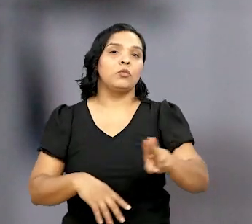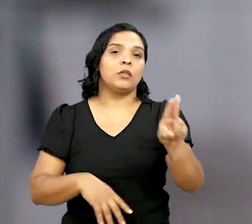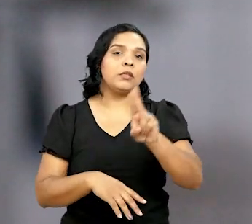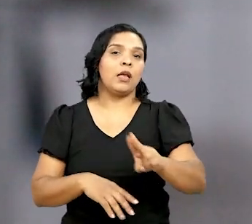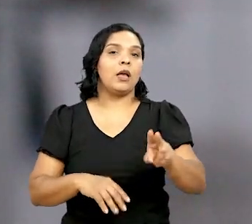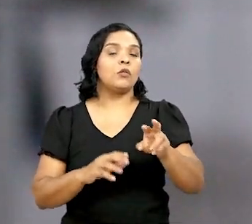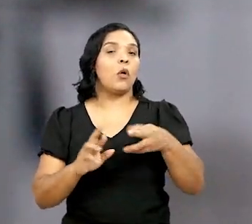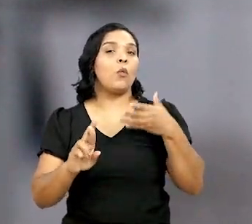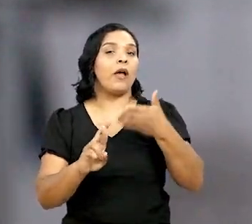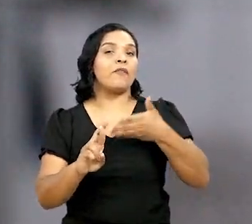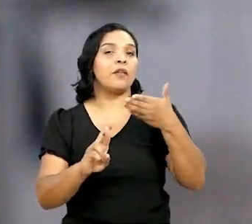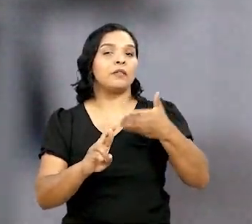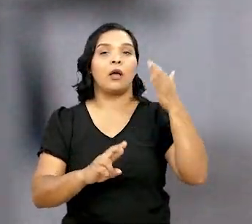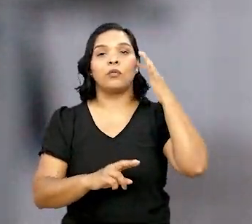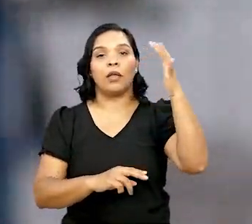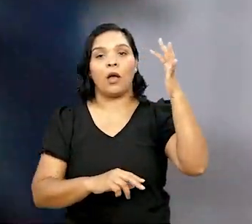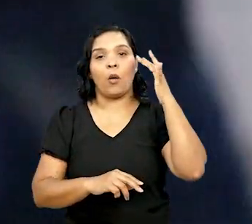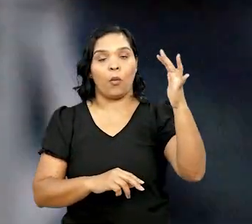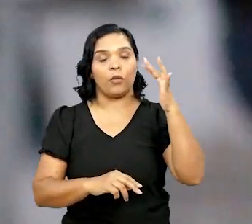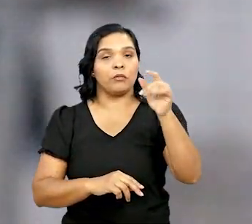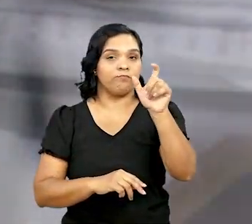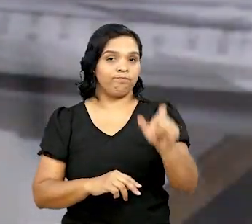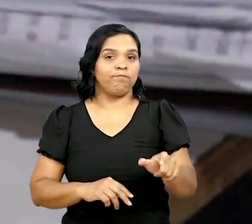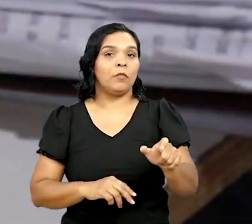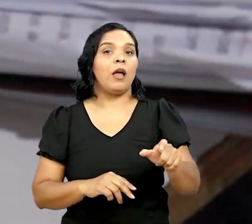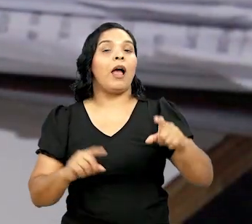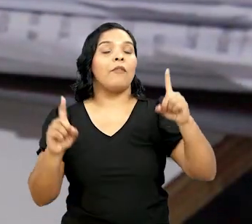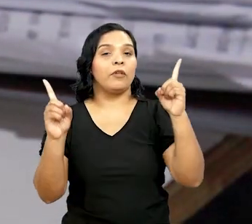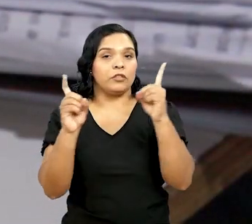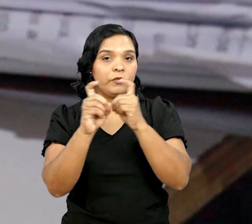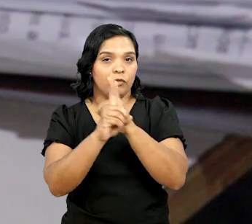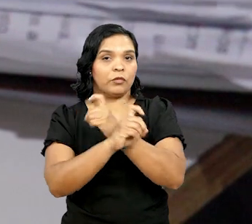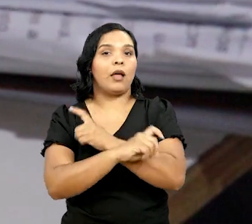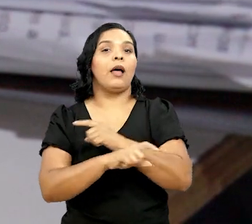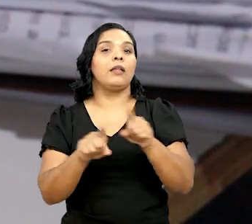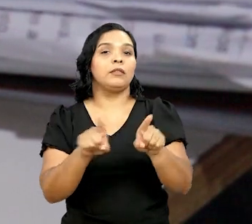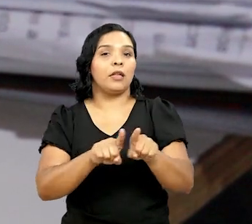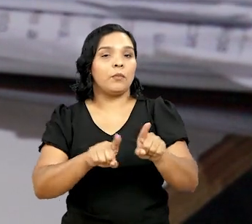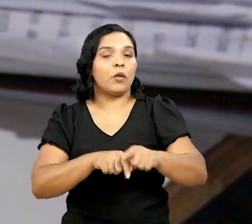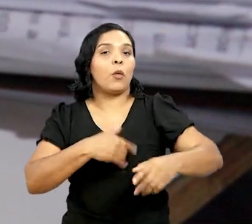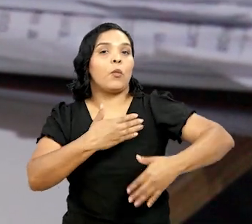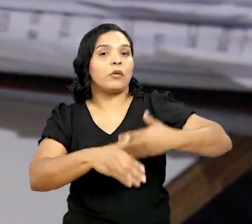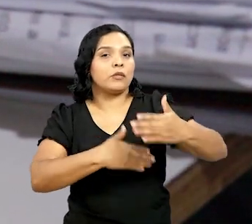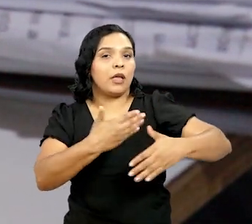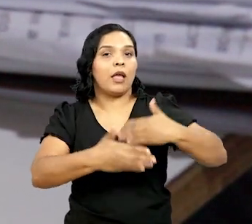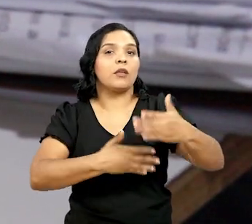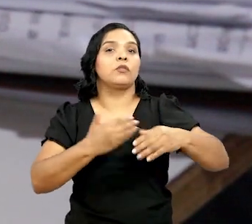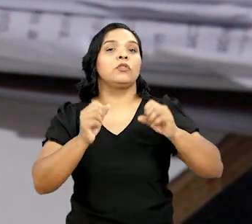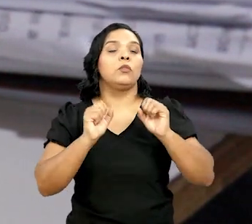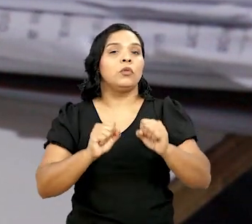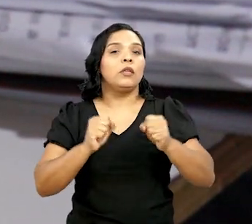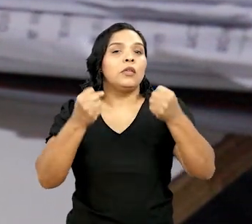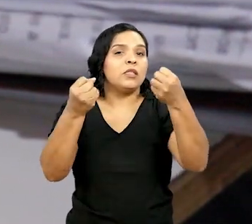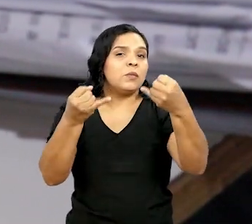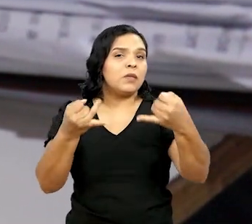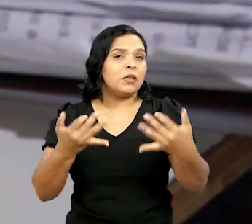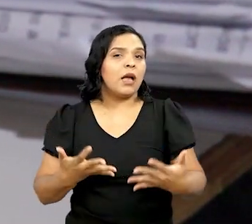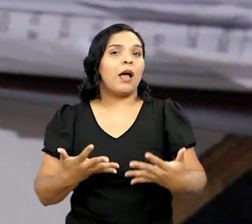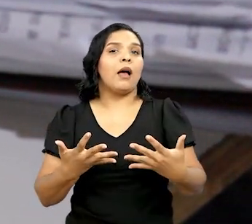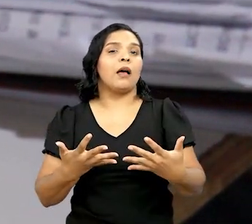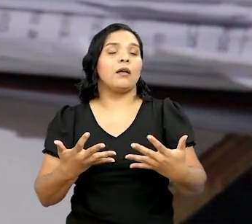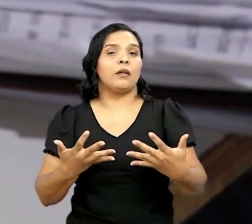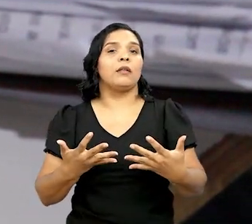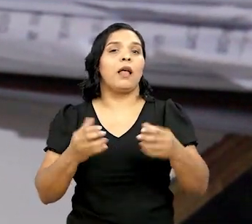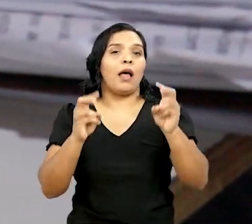ser utilizado como um referencial teórico para ela. E isso vai dificultar, inclusive, o processo dela de poder abordar